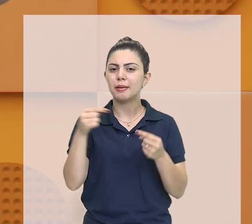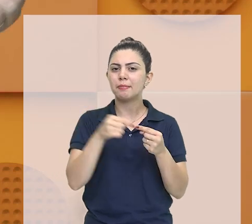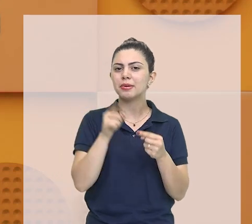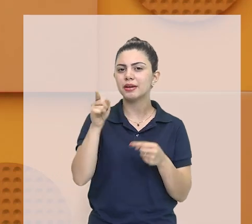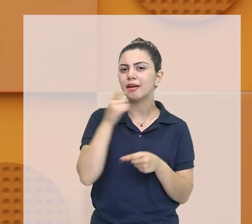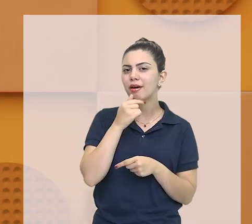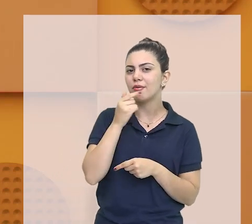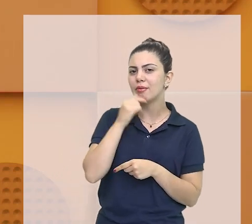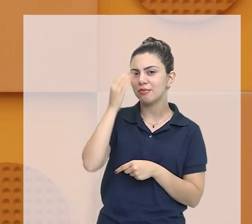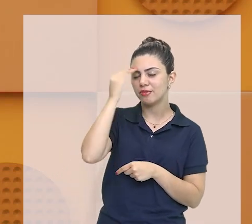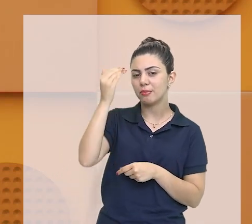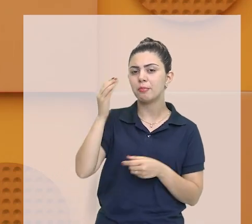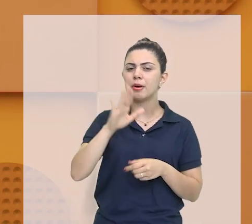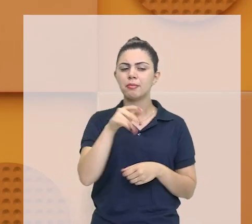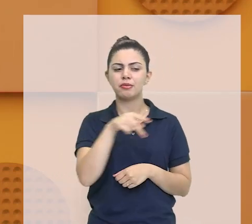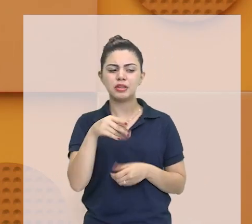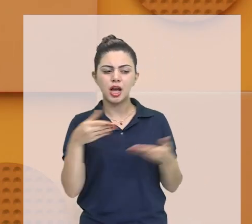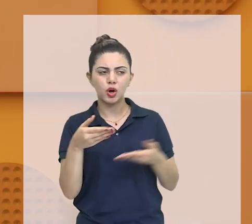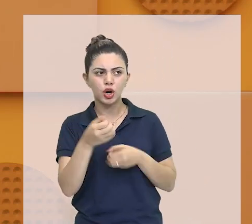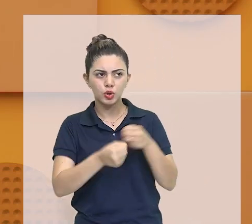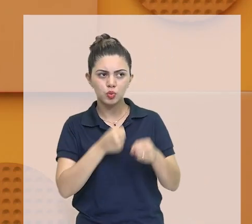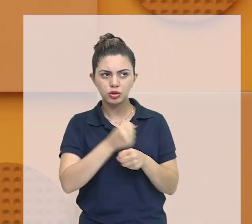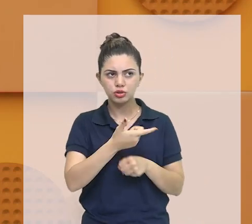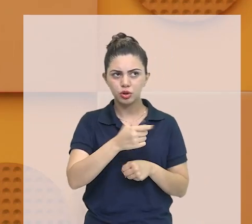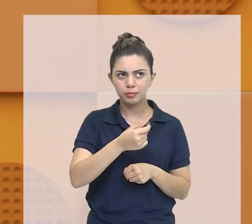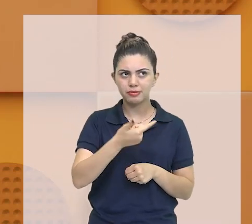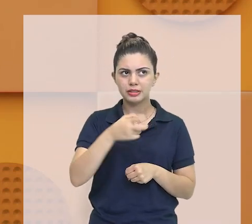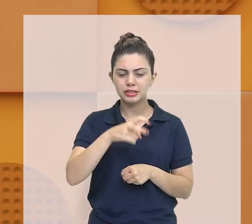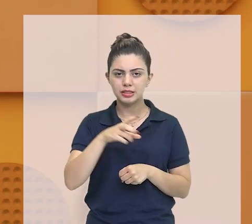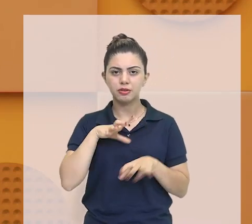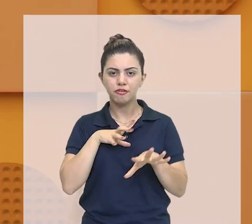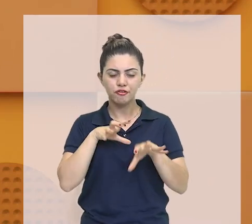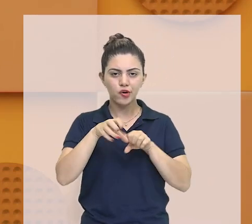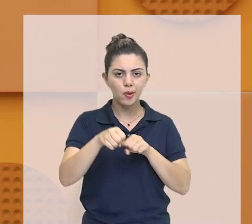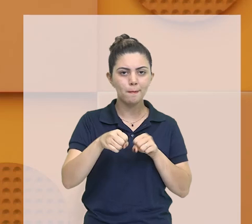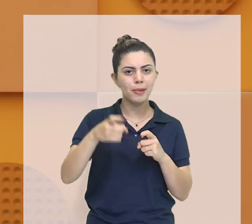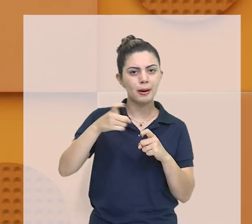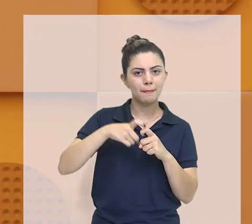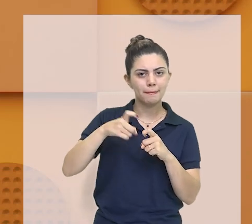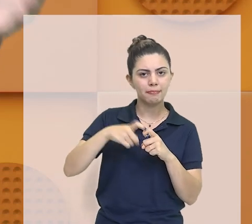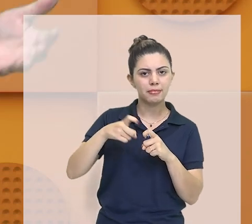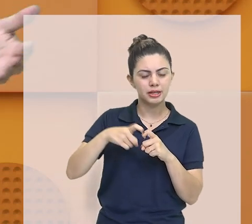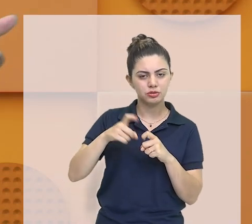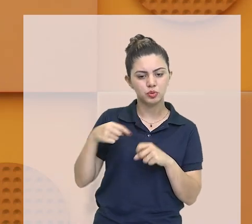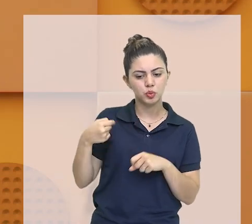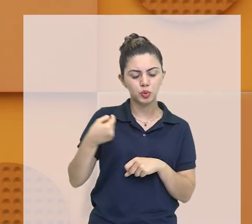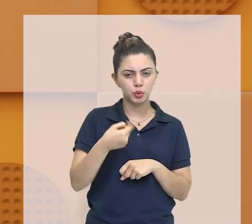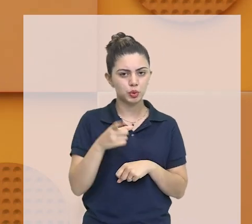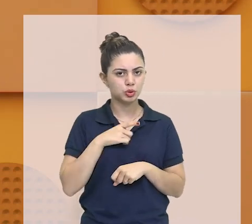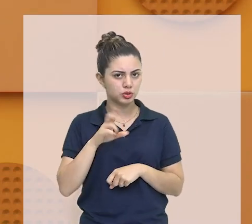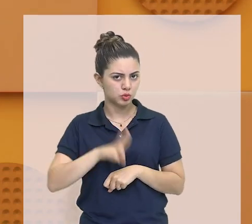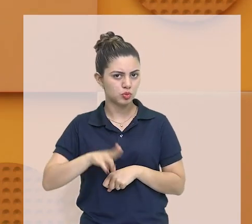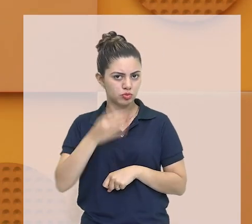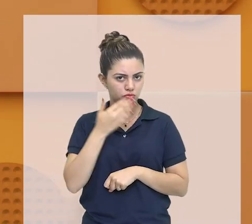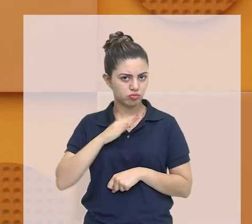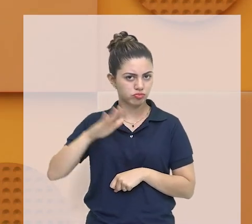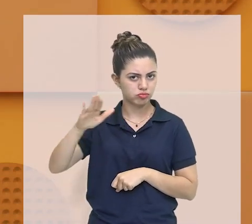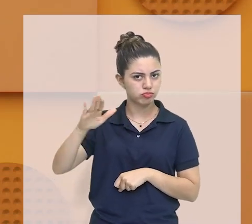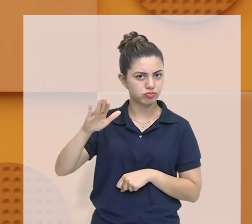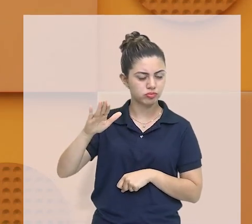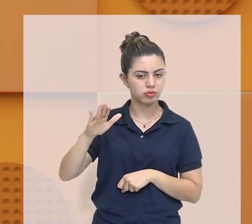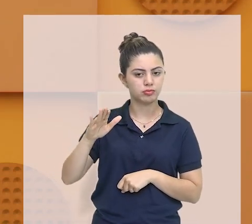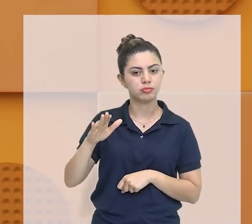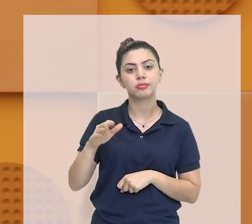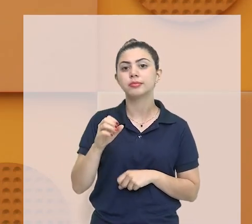né, agora em 2025, a gente ainda, ao formar em medicina, né, fazemos, então, o uso desse juramento de